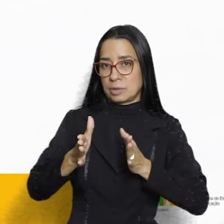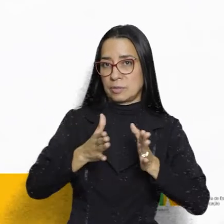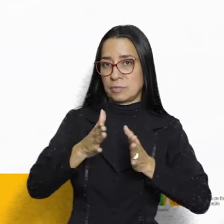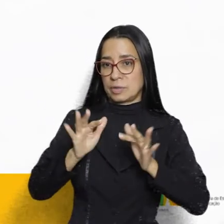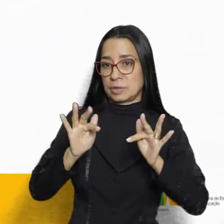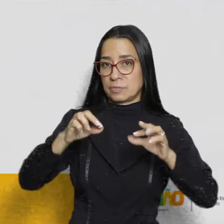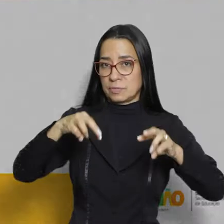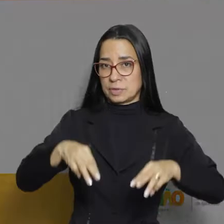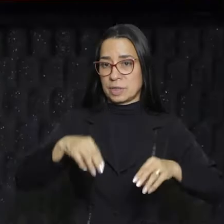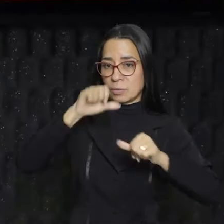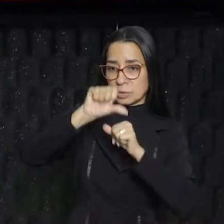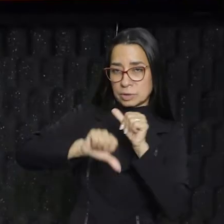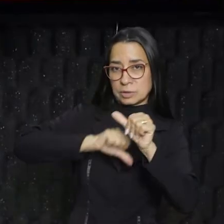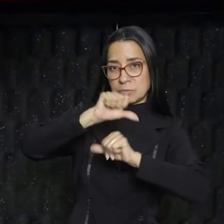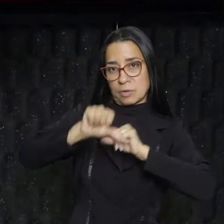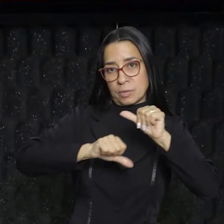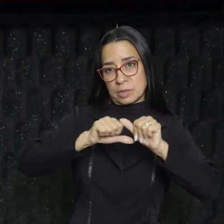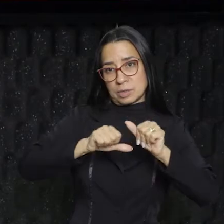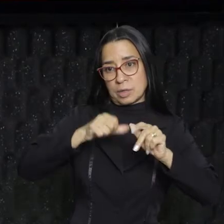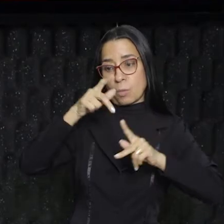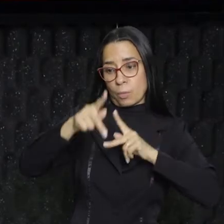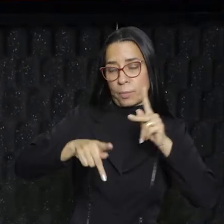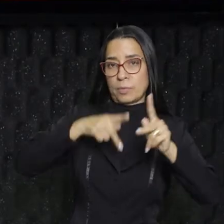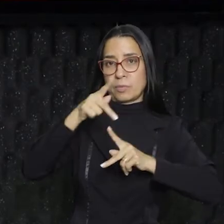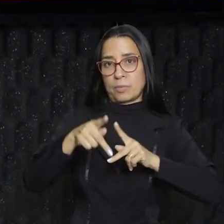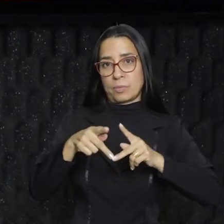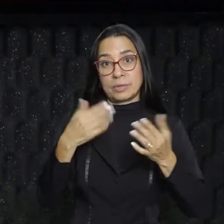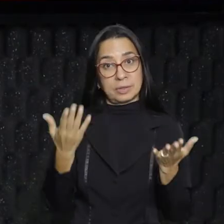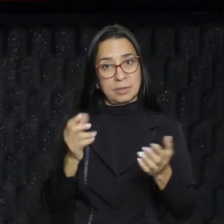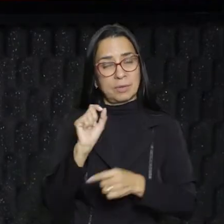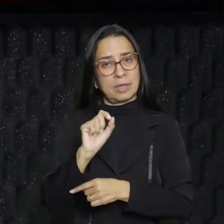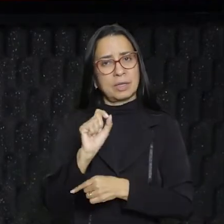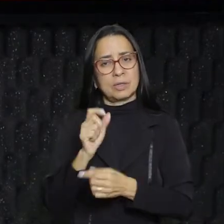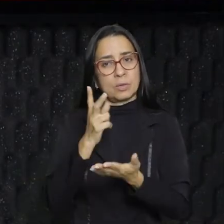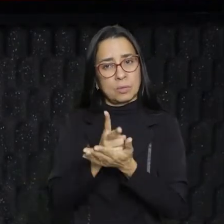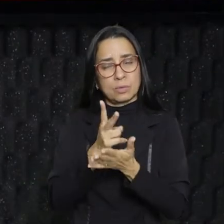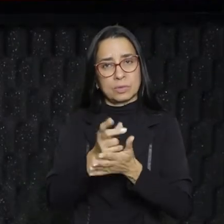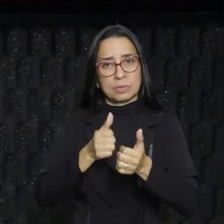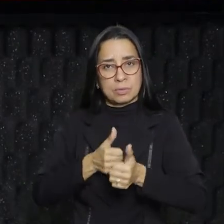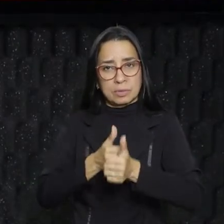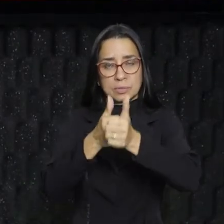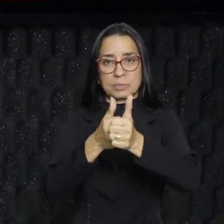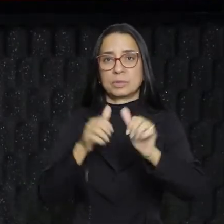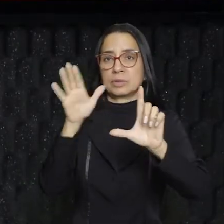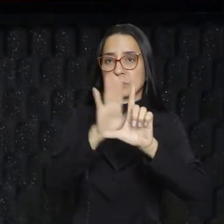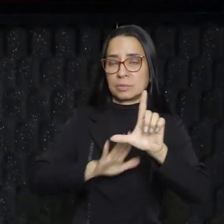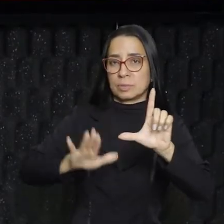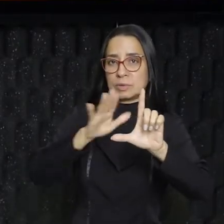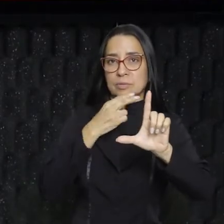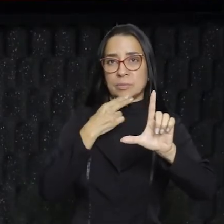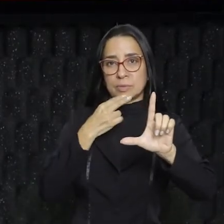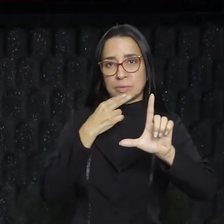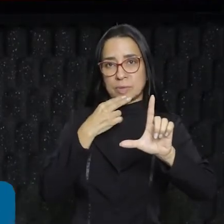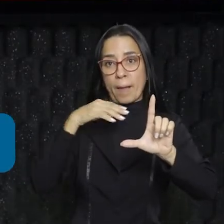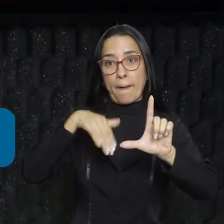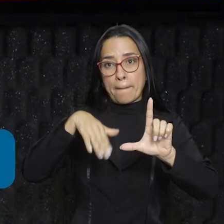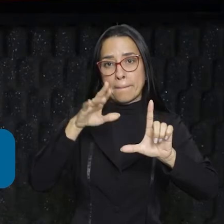da transição demográfica. Então, galerinha, é isso. Continue acompanhando a gente na plataforma Gonçalves Dias para